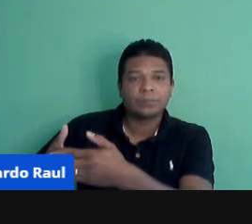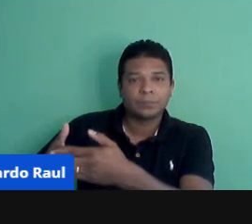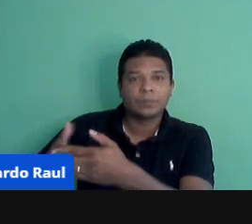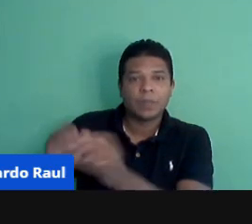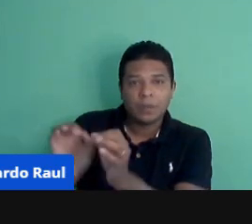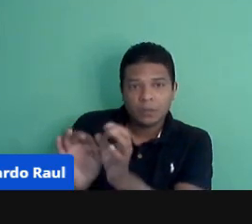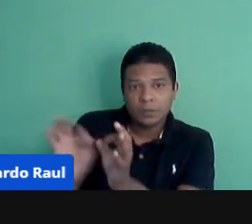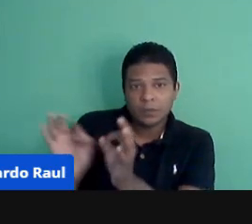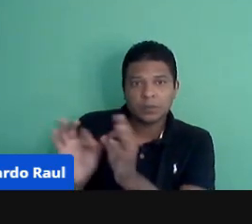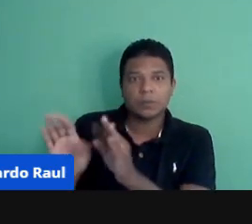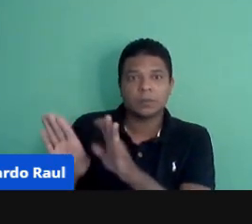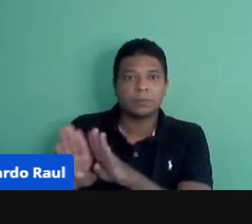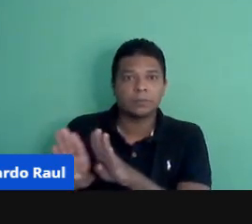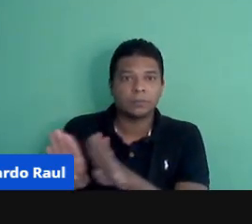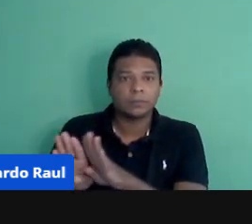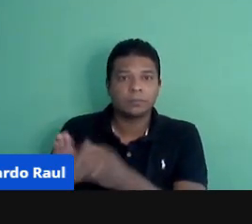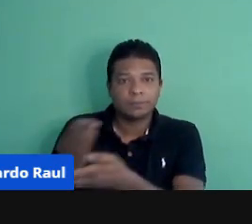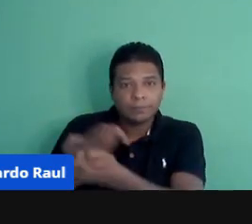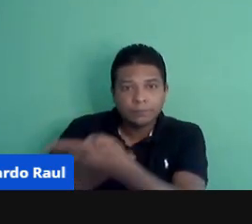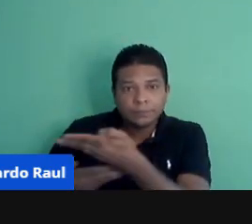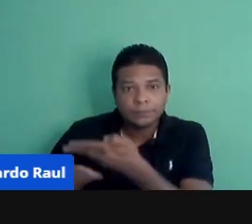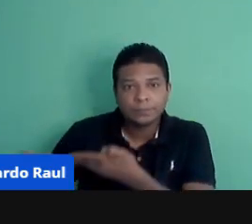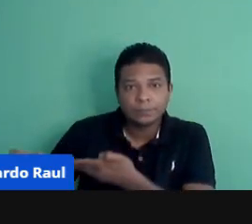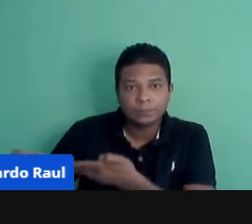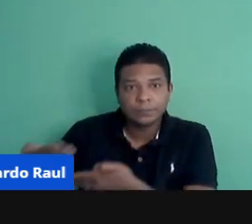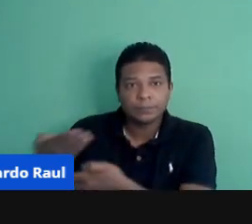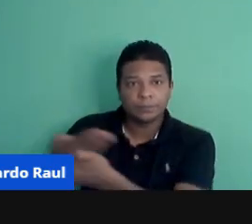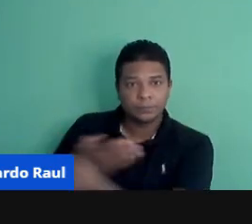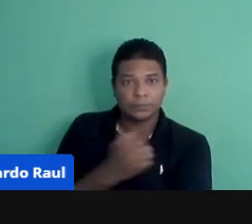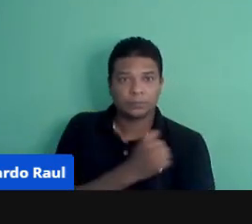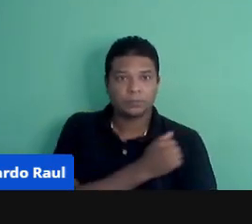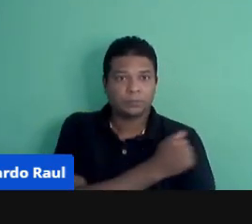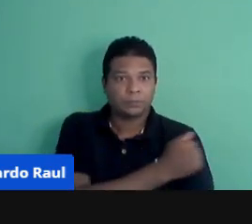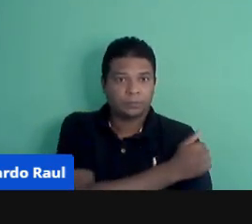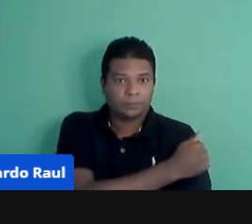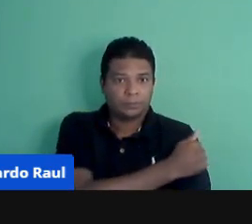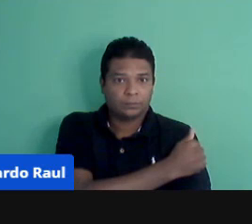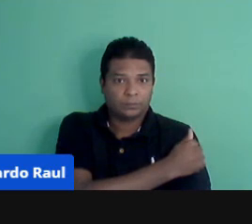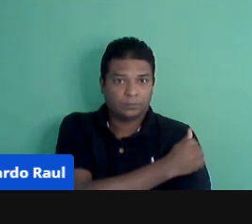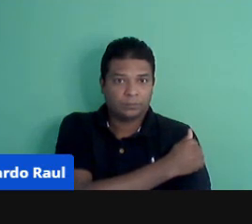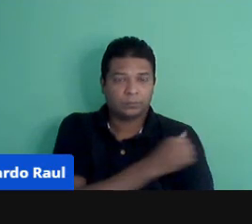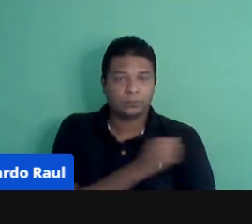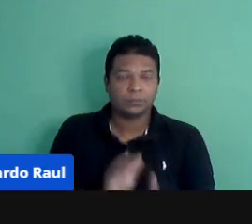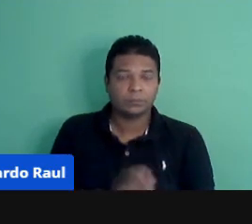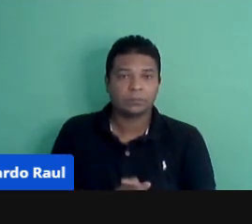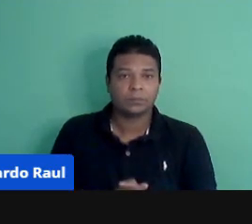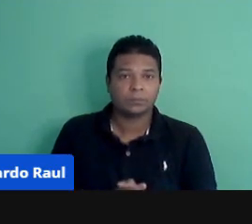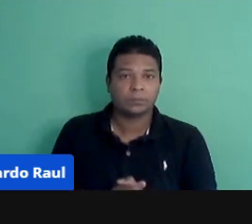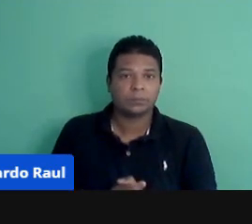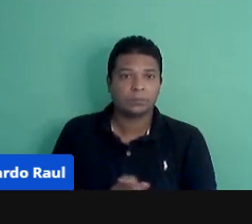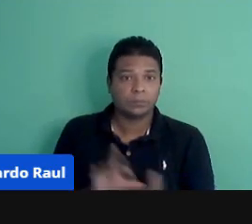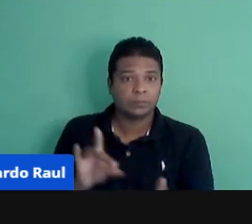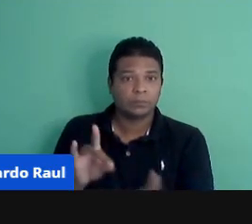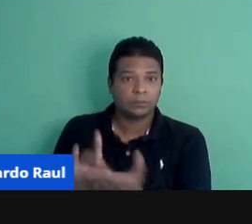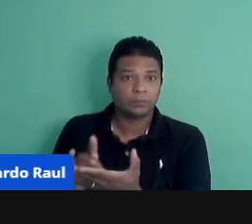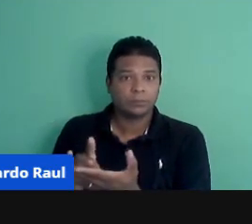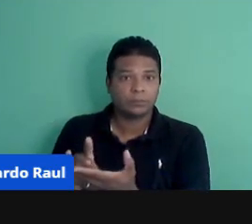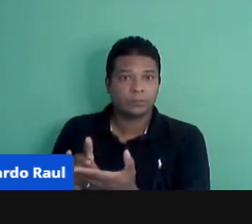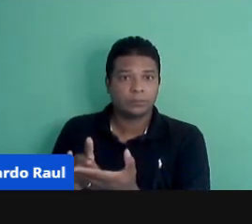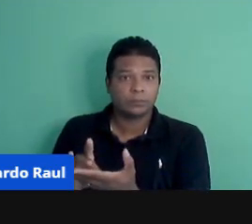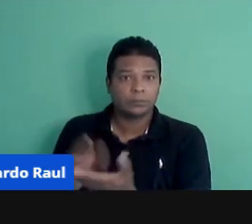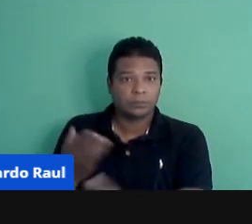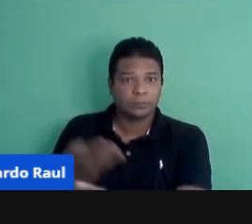organização dessa interação com o aluno. Então, a interação na realidade da minha escola, então ela se